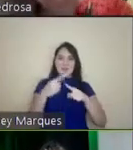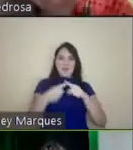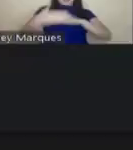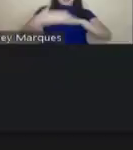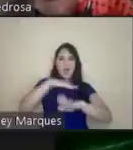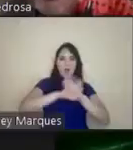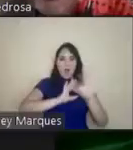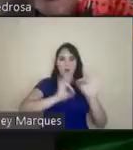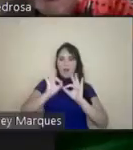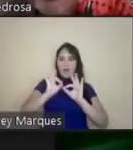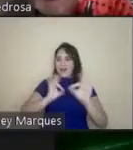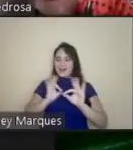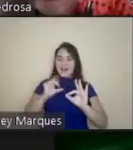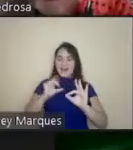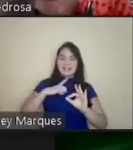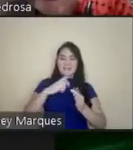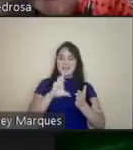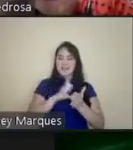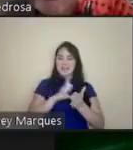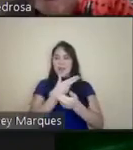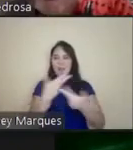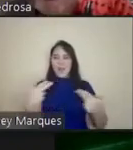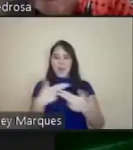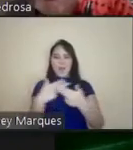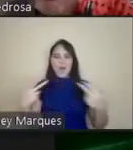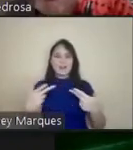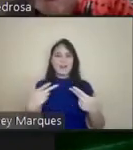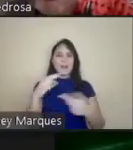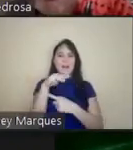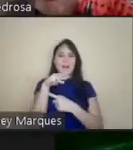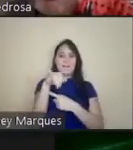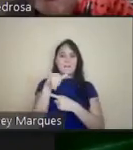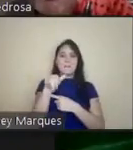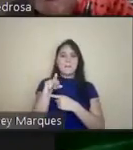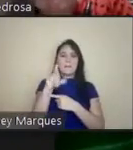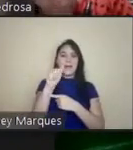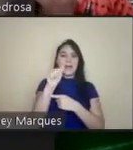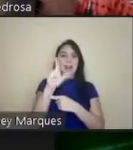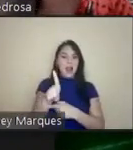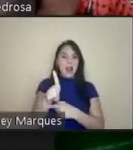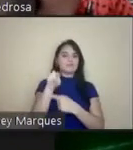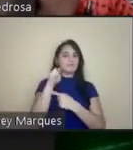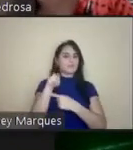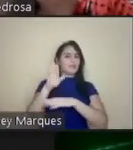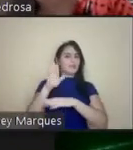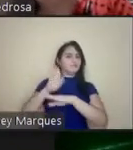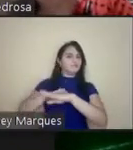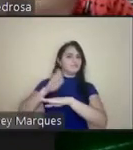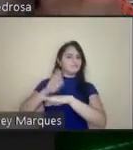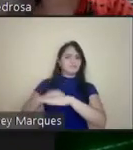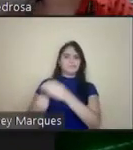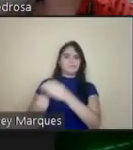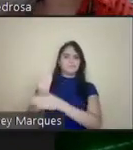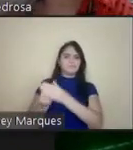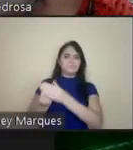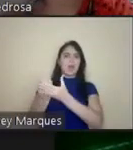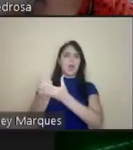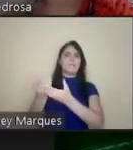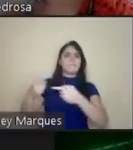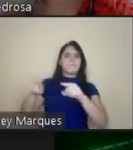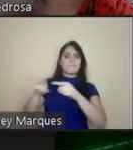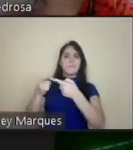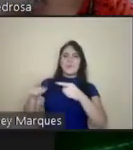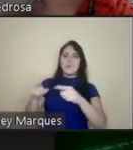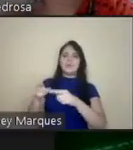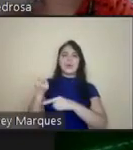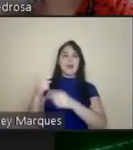coisa ou outra. Então, primeiro eu queria falar de Mirdá. Mirdá é um grande produtor, músico, produtor, e é um dos fundadores e